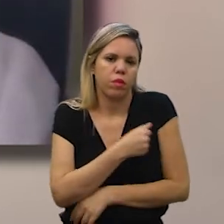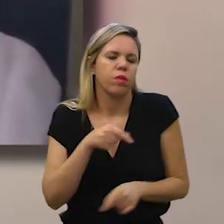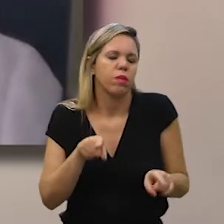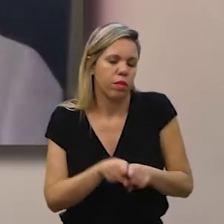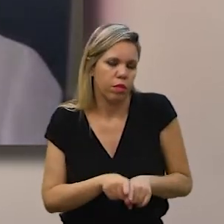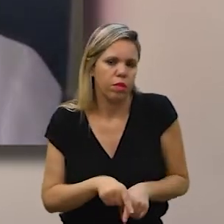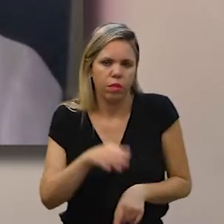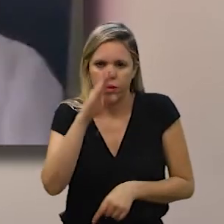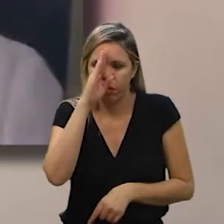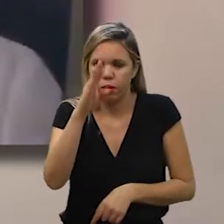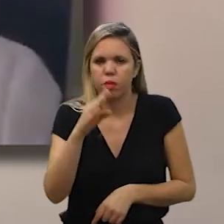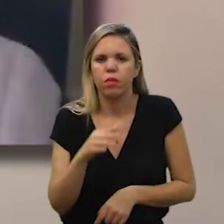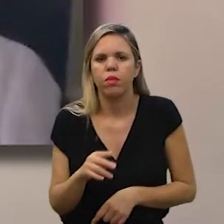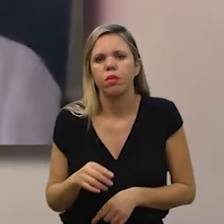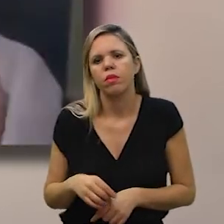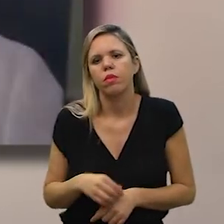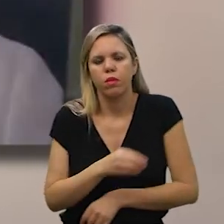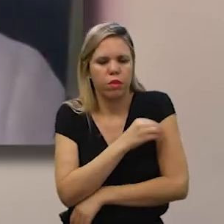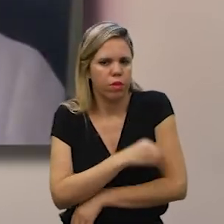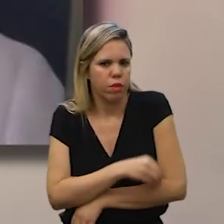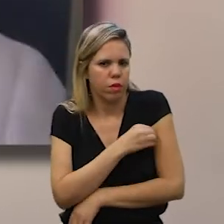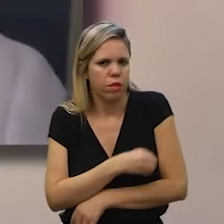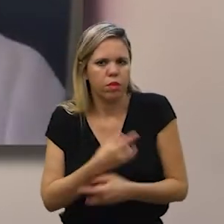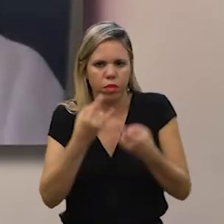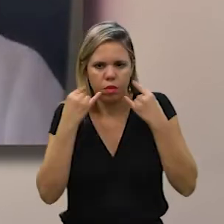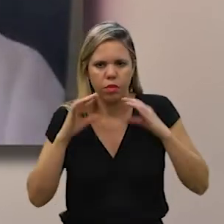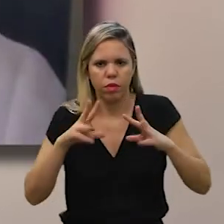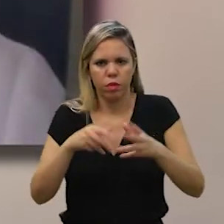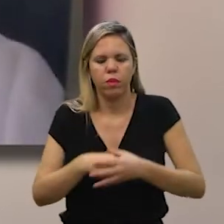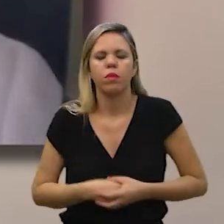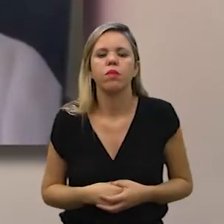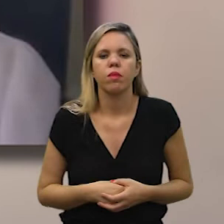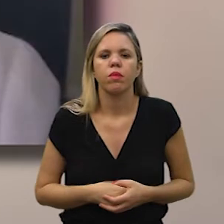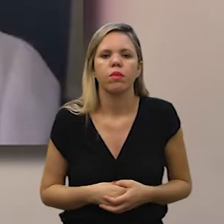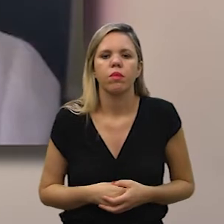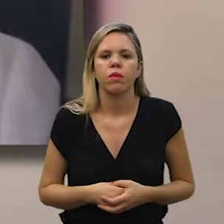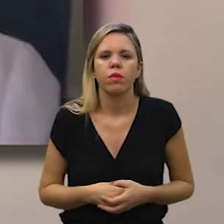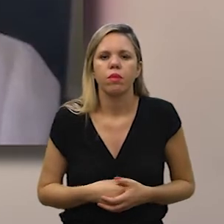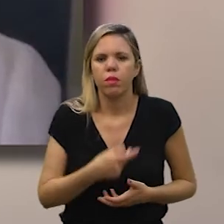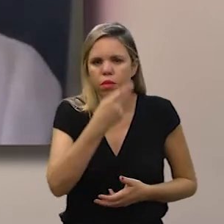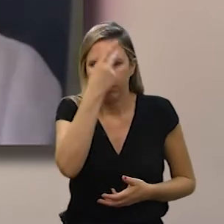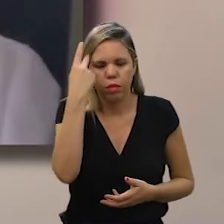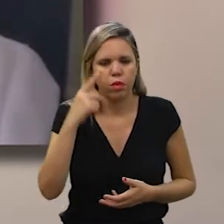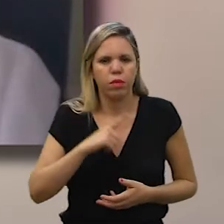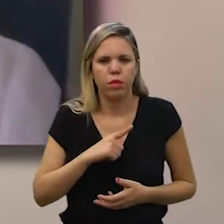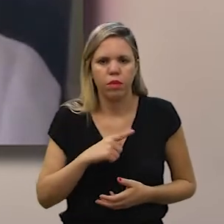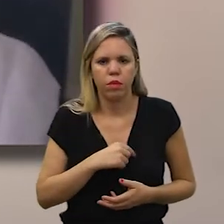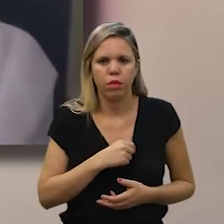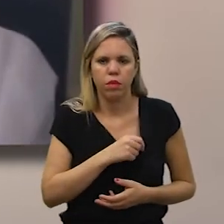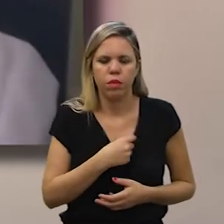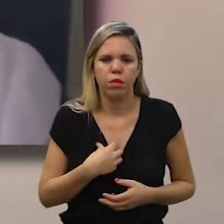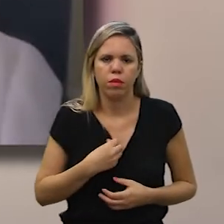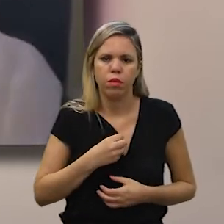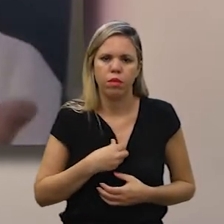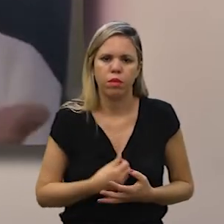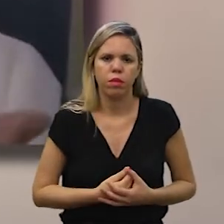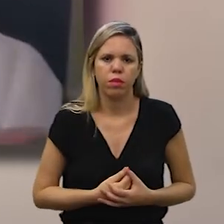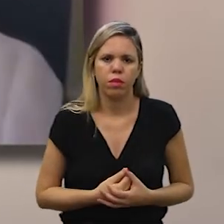vacina, mas essencialmente álcool gel e máscara para todo mundo. Pessoas que têm